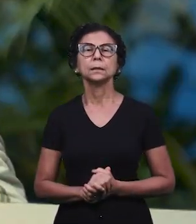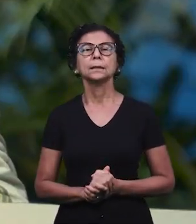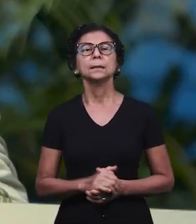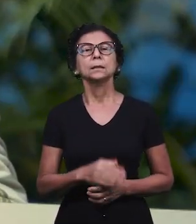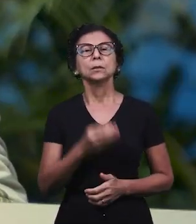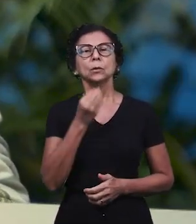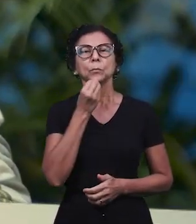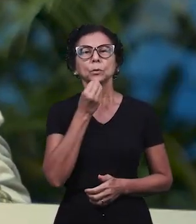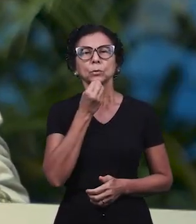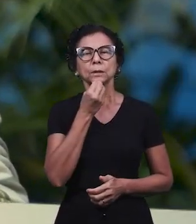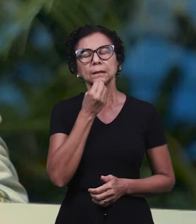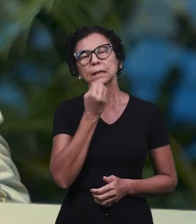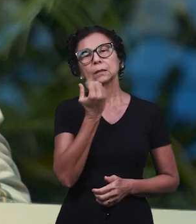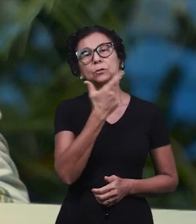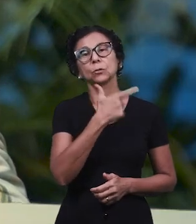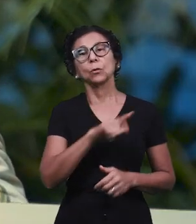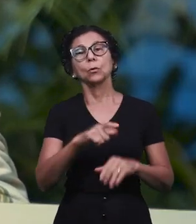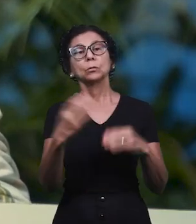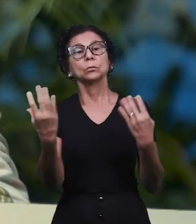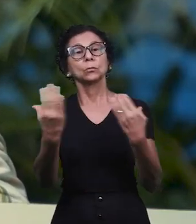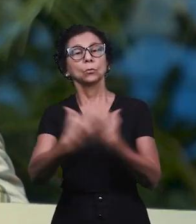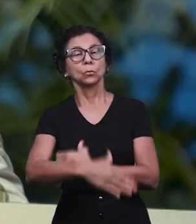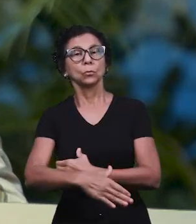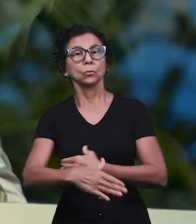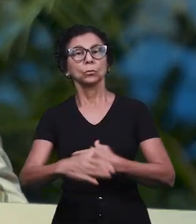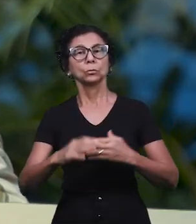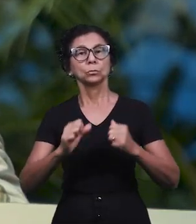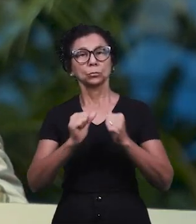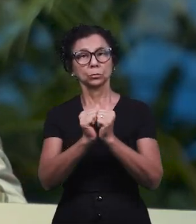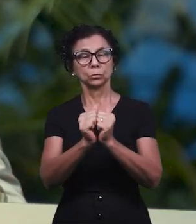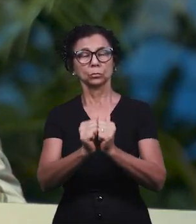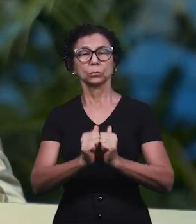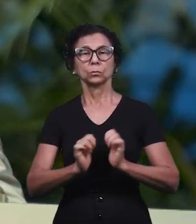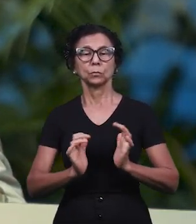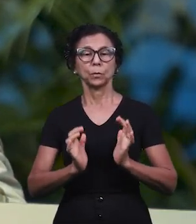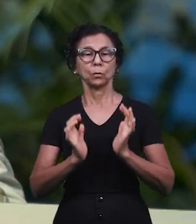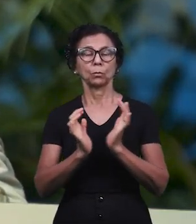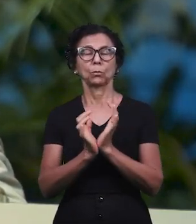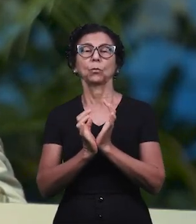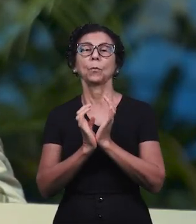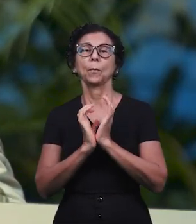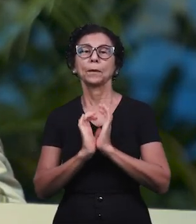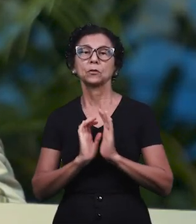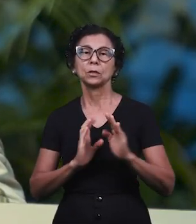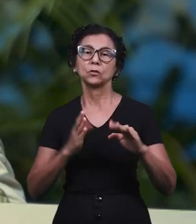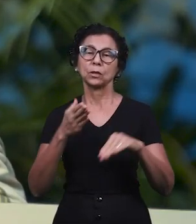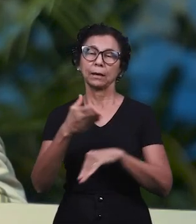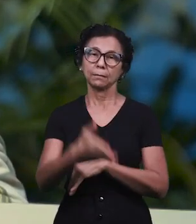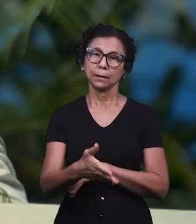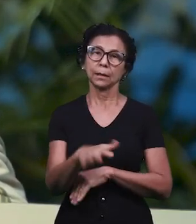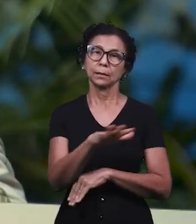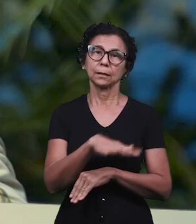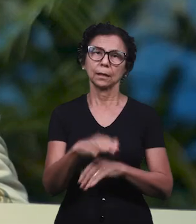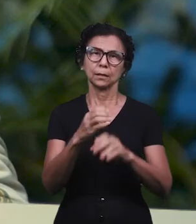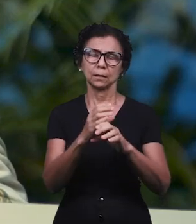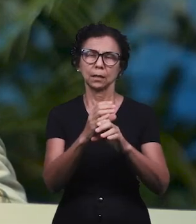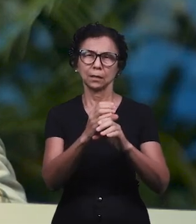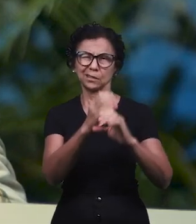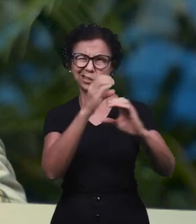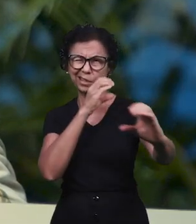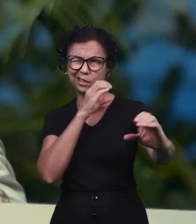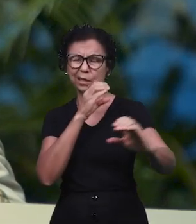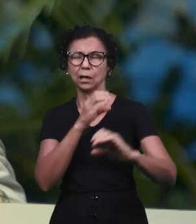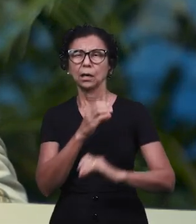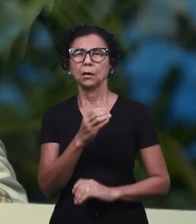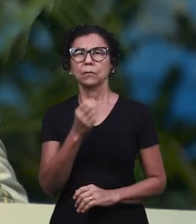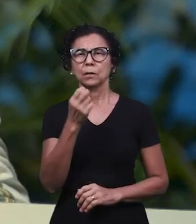concurso junto à minha turma, para que nós possamos ingressar no Instituto Militar de Engenharia. Eu fiquei na época 2